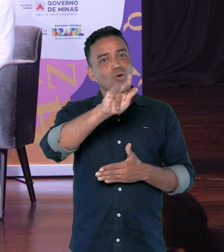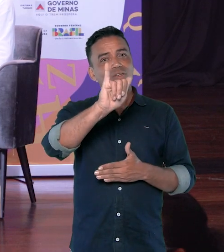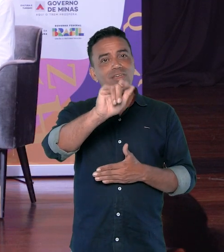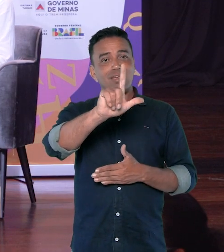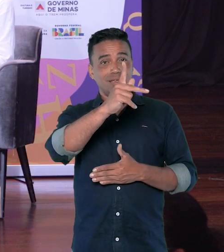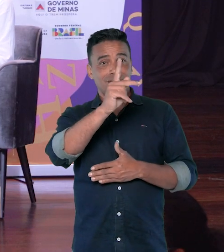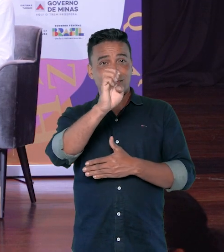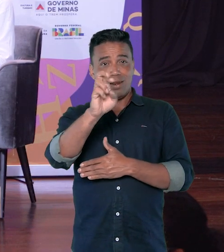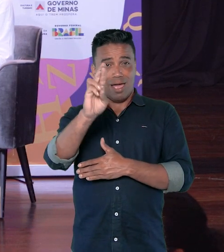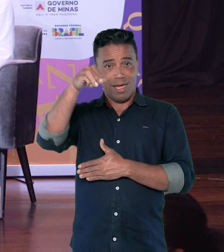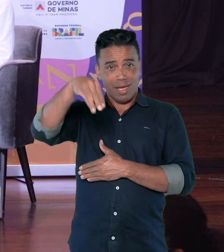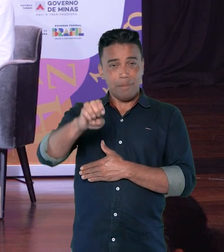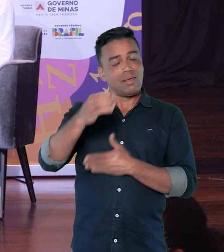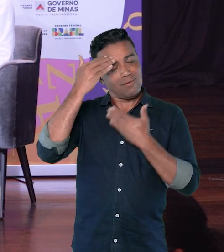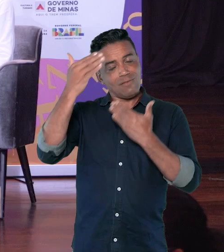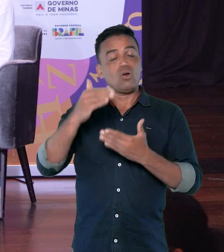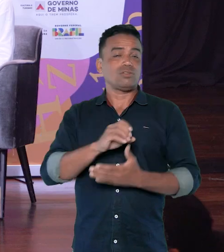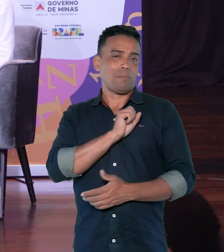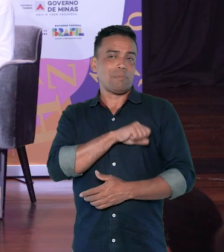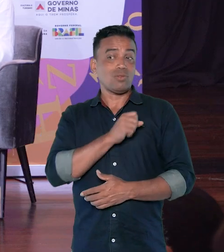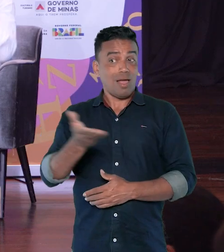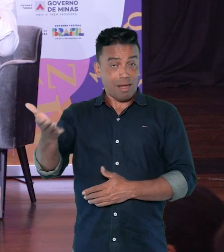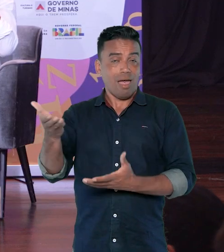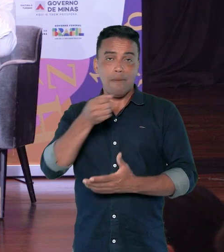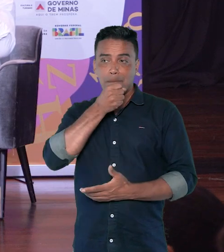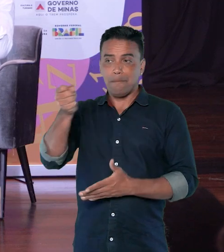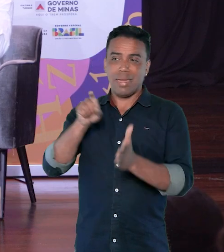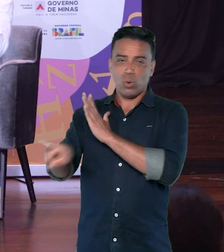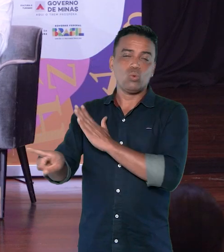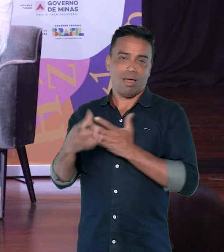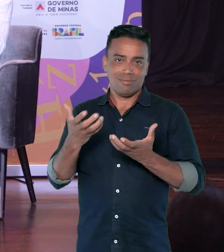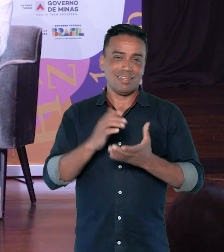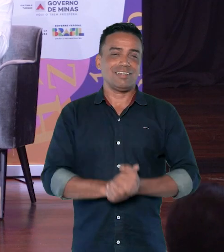de trazer. É que eu fiz de maldade, é que a Sueli quer fazer uma pergunta aqui primeiro.